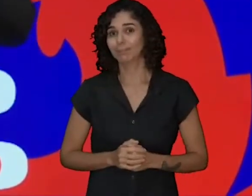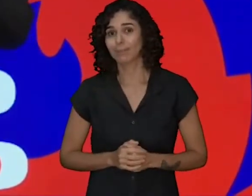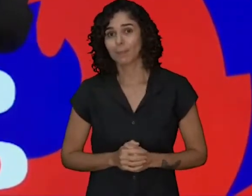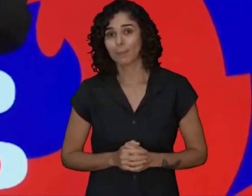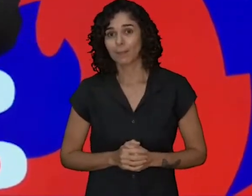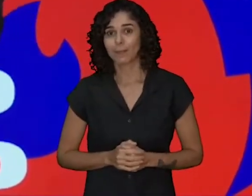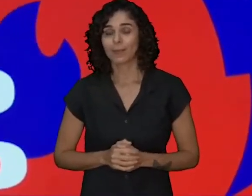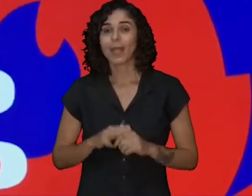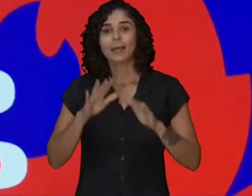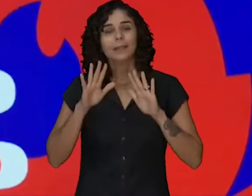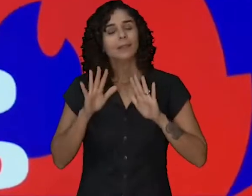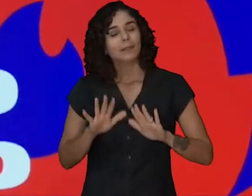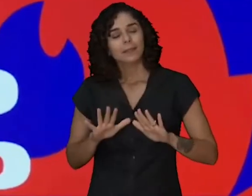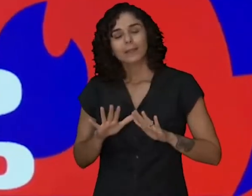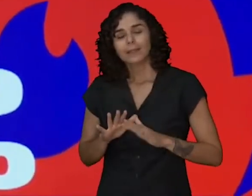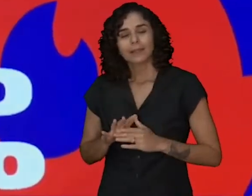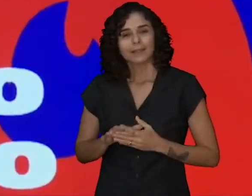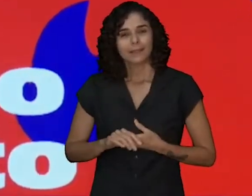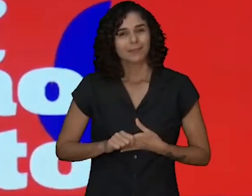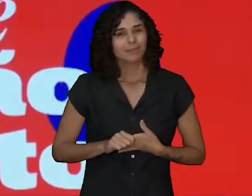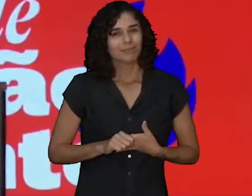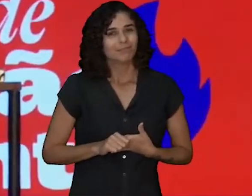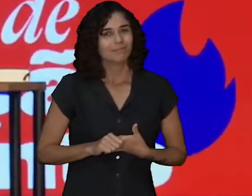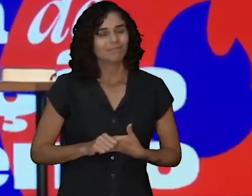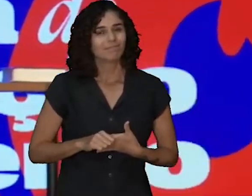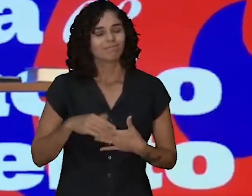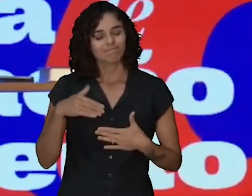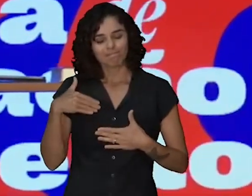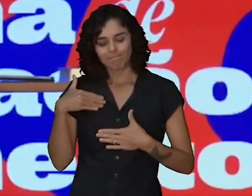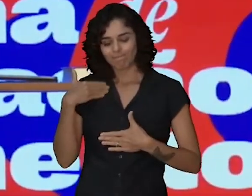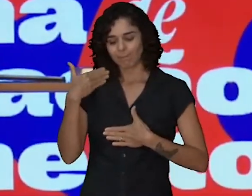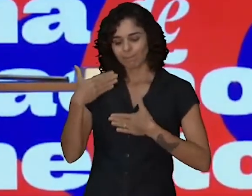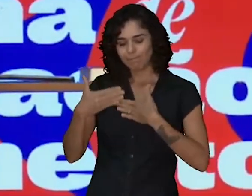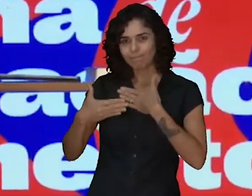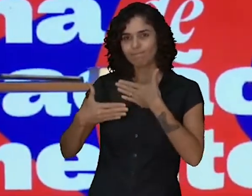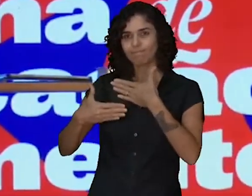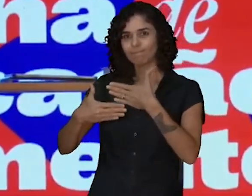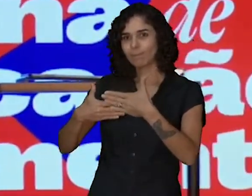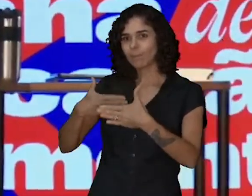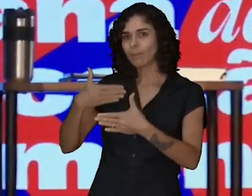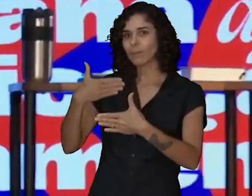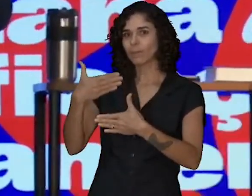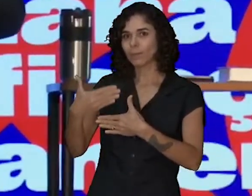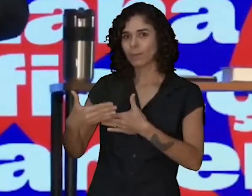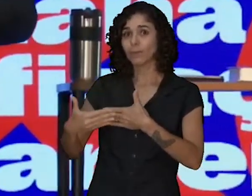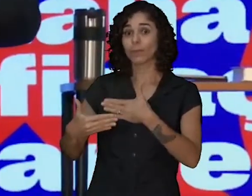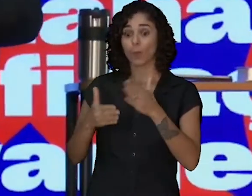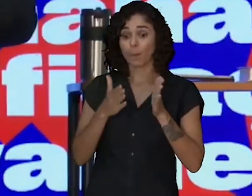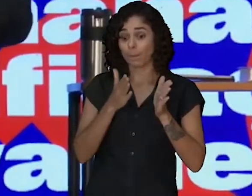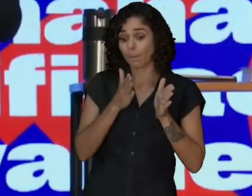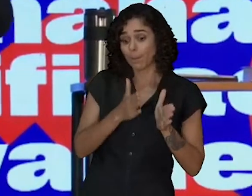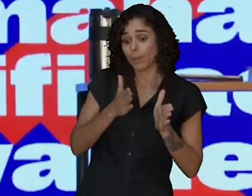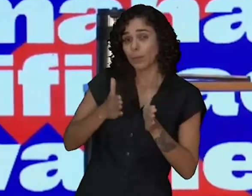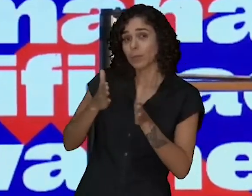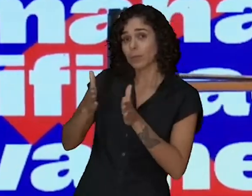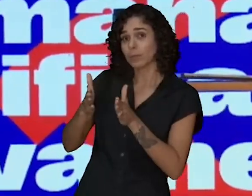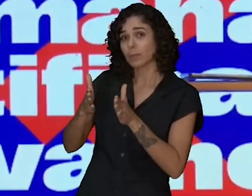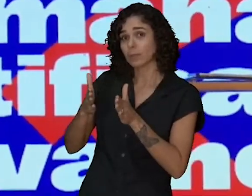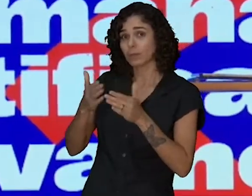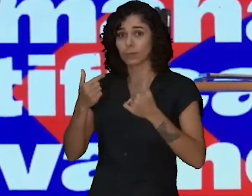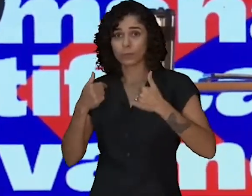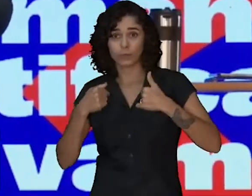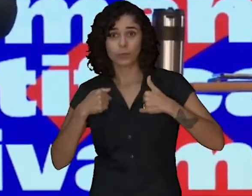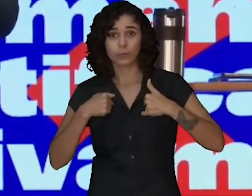Mas à medida que eu chego perto, à medida que